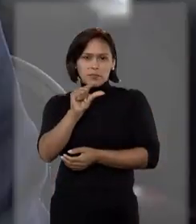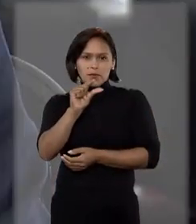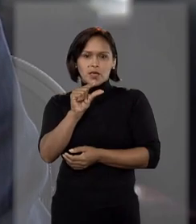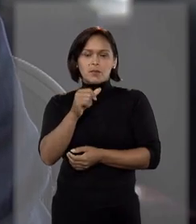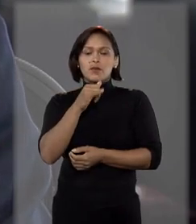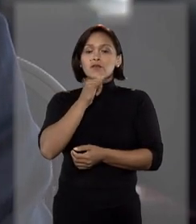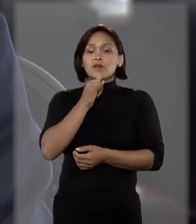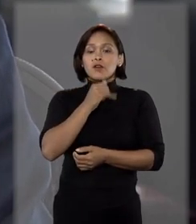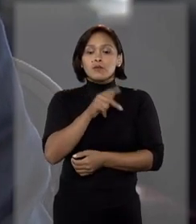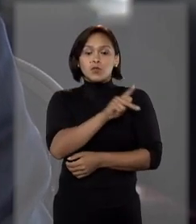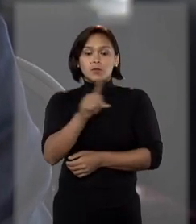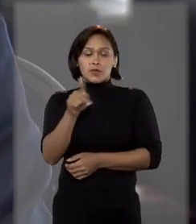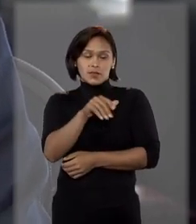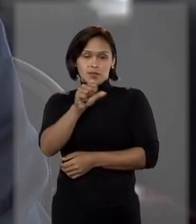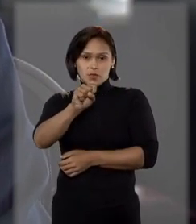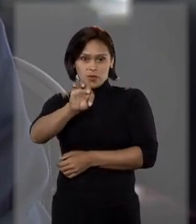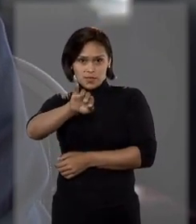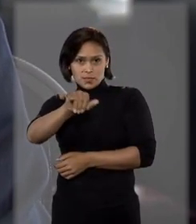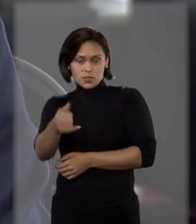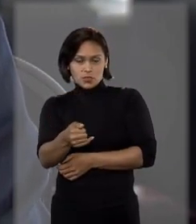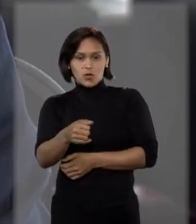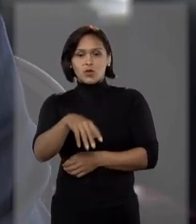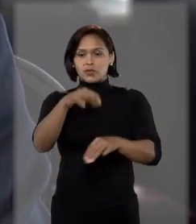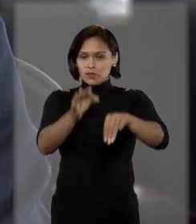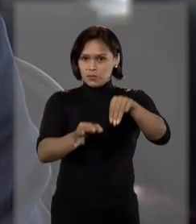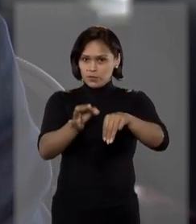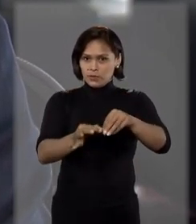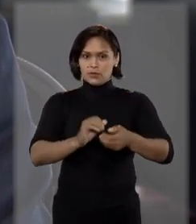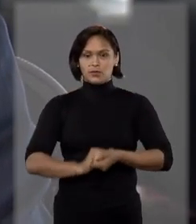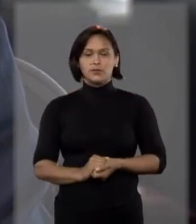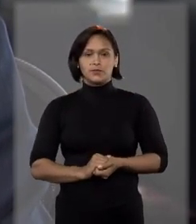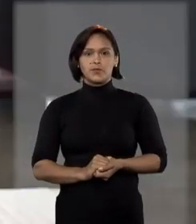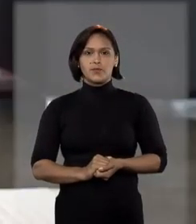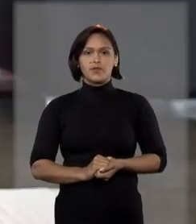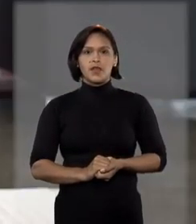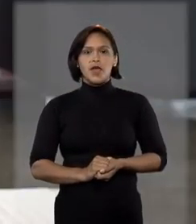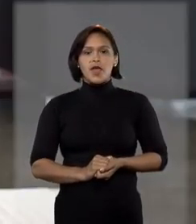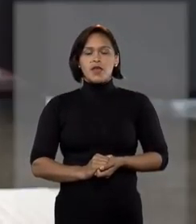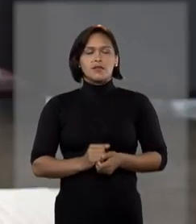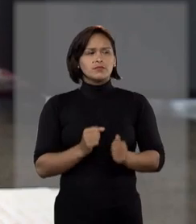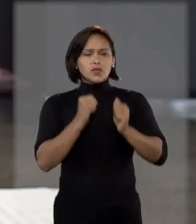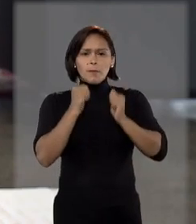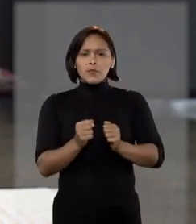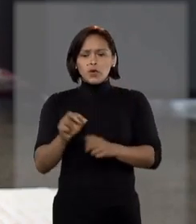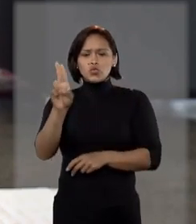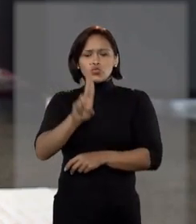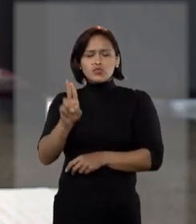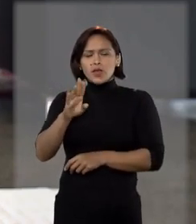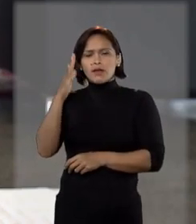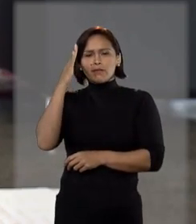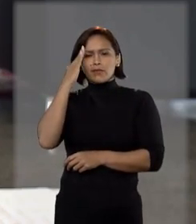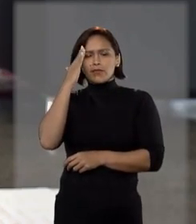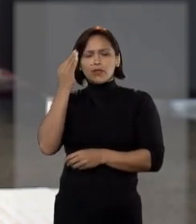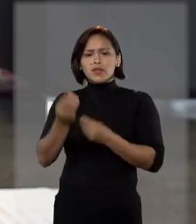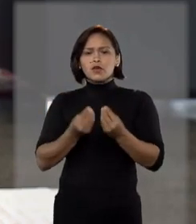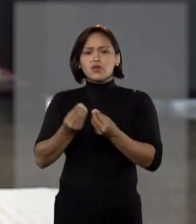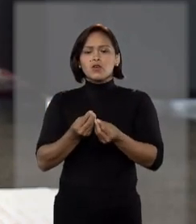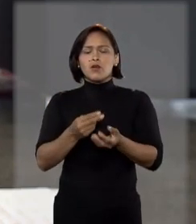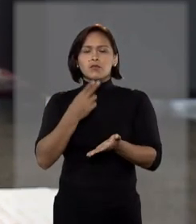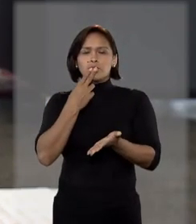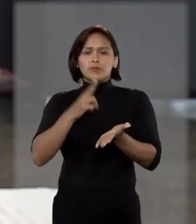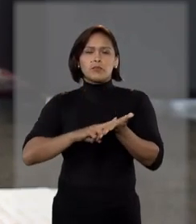necessário, como explica o presidente do STJ, ministro Humberto Martins. O consentimento não pode ser entendido como